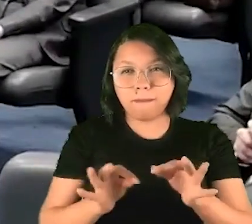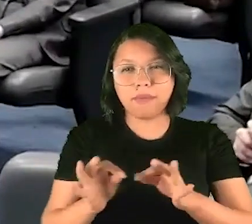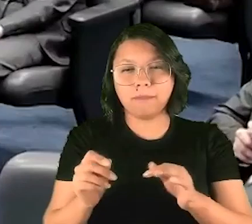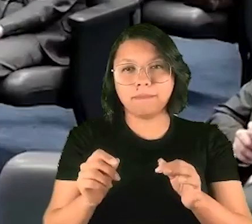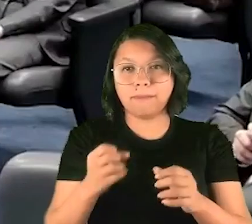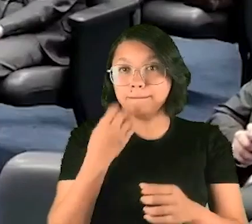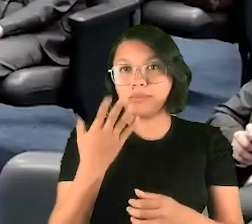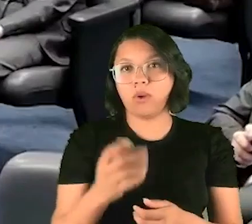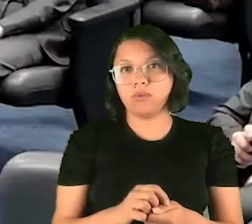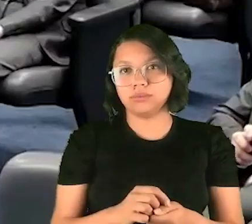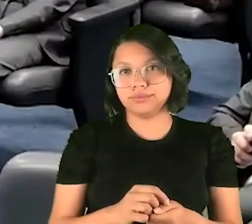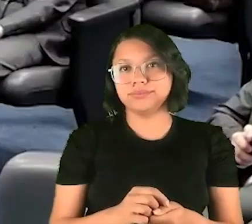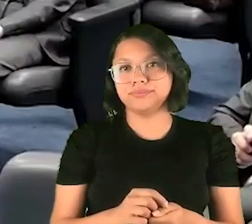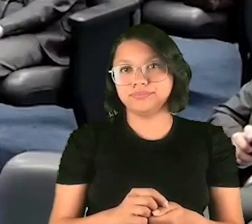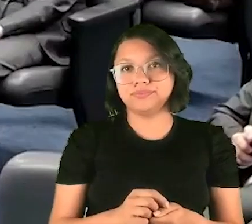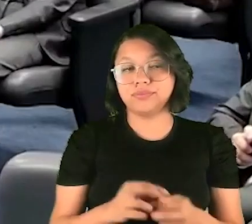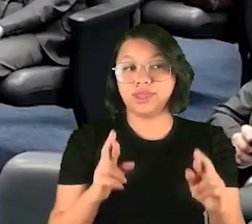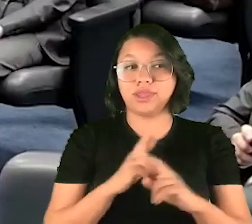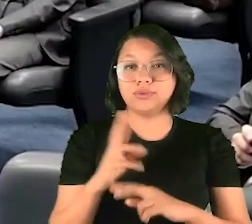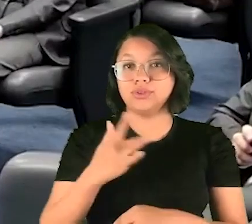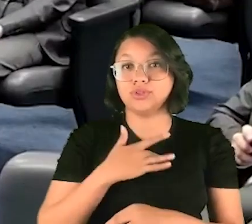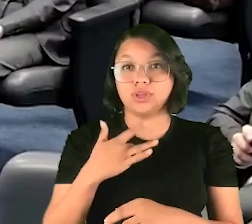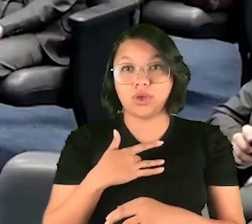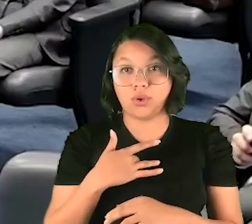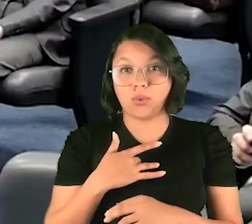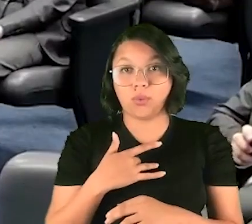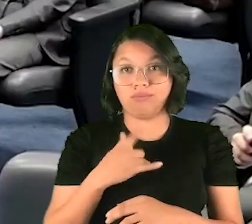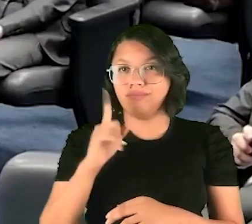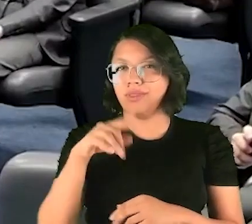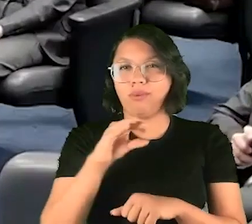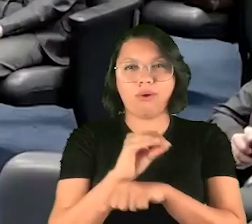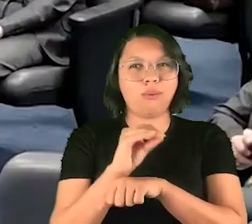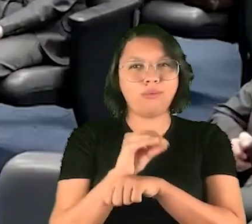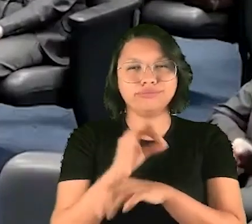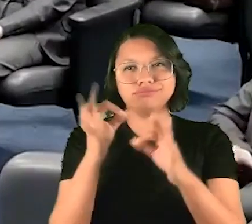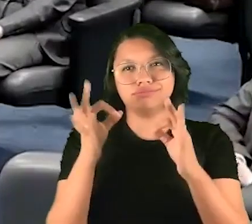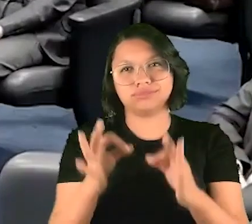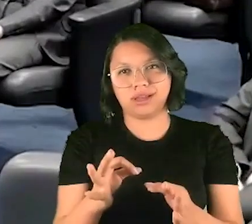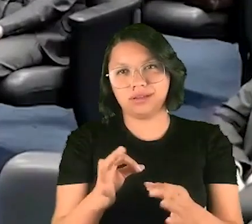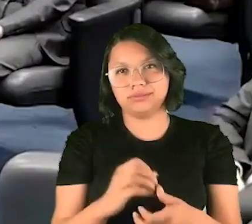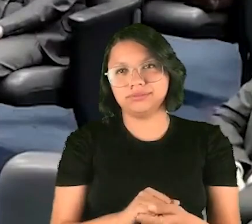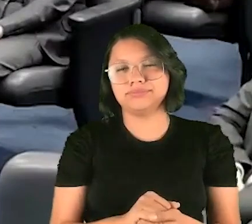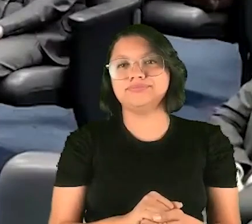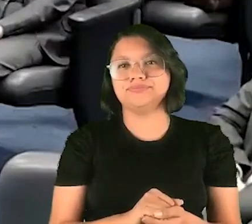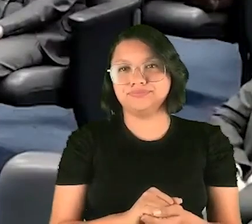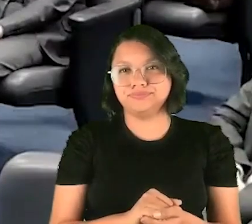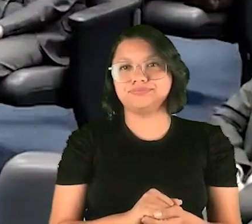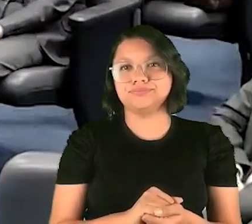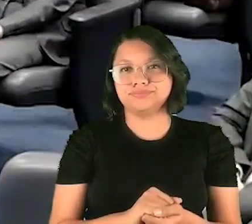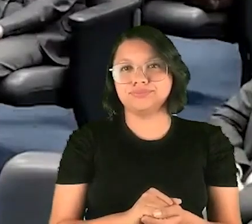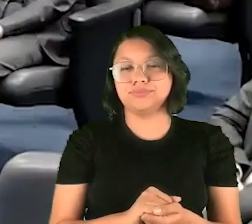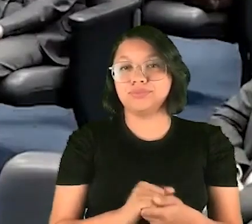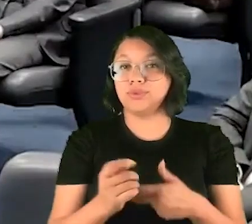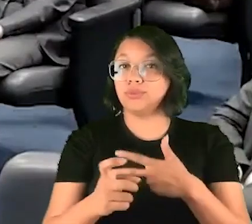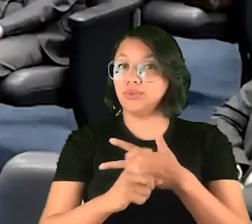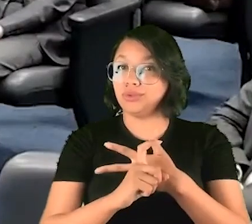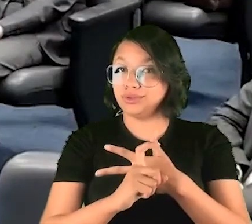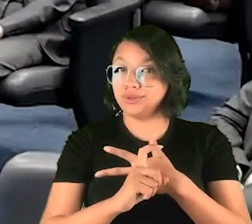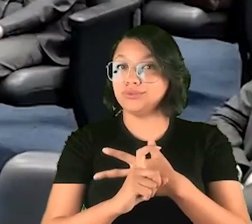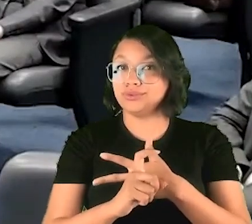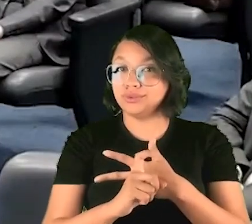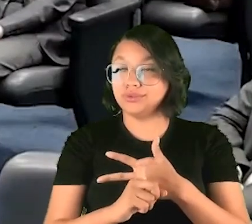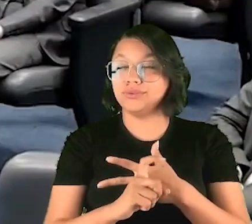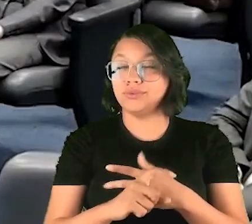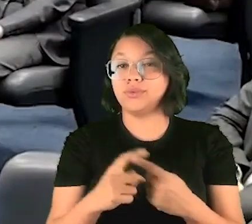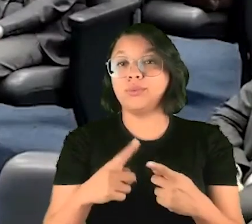que nós não temos um planejamento estratégico efetivo e a questão da saúde não é cuidada da devida